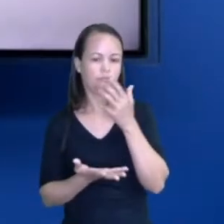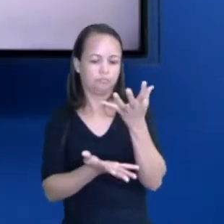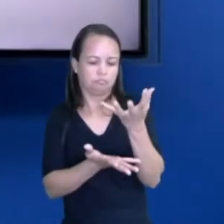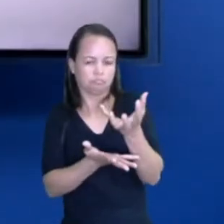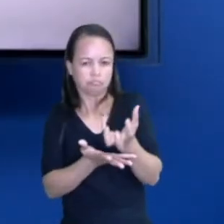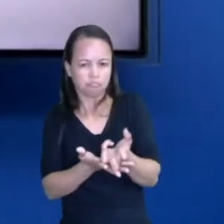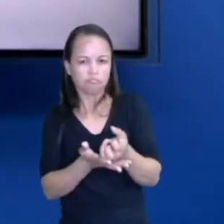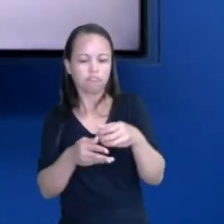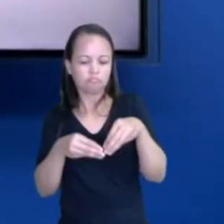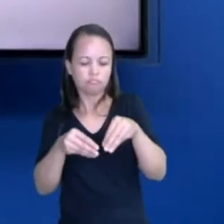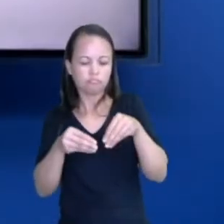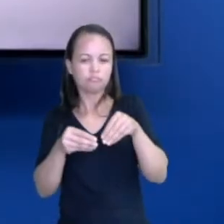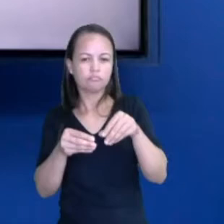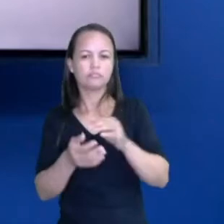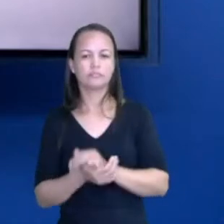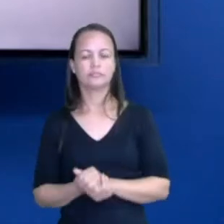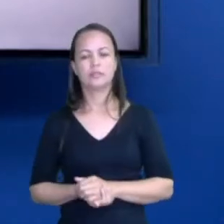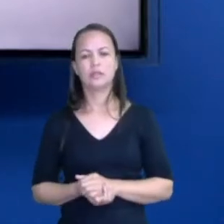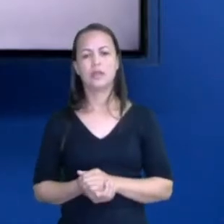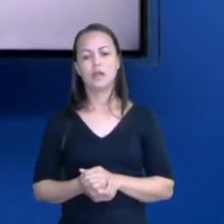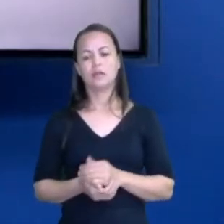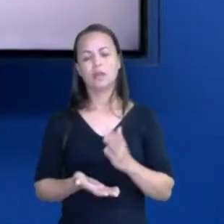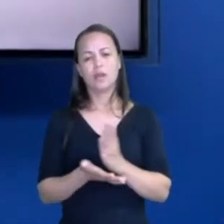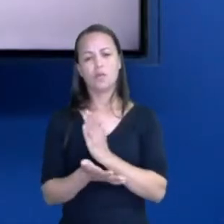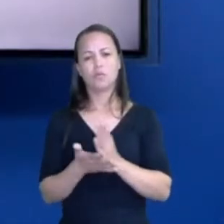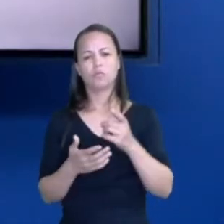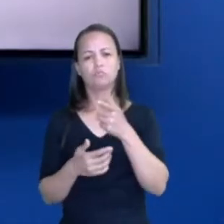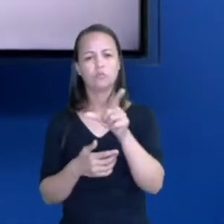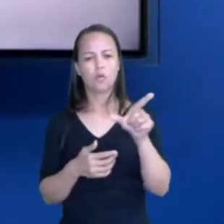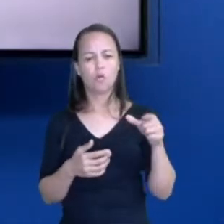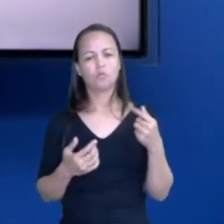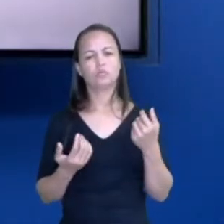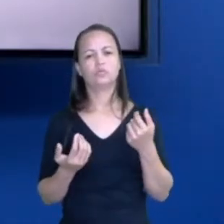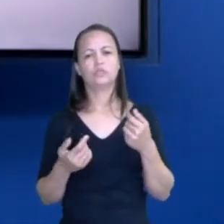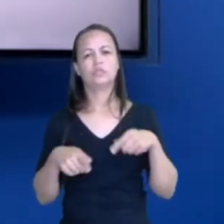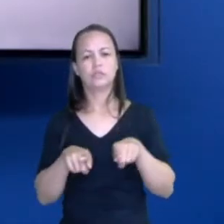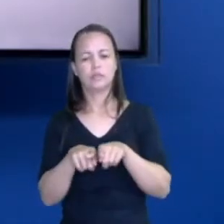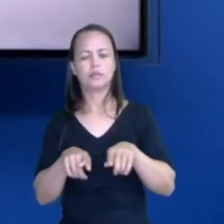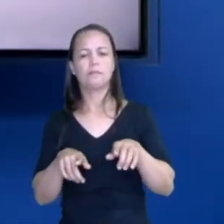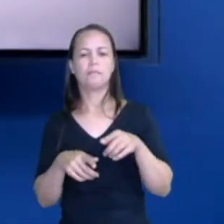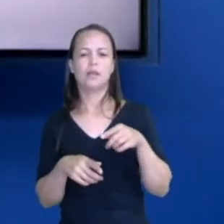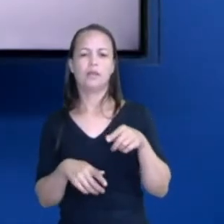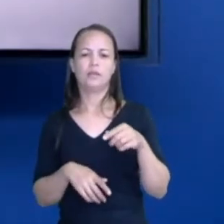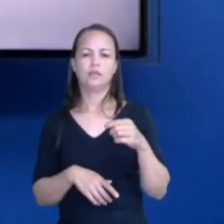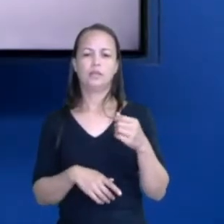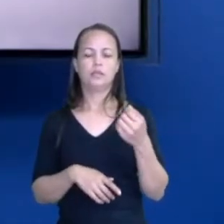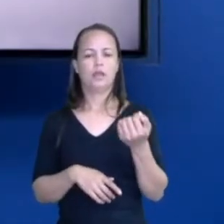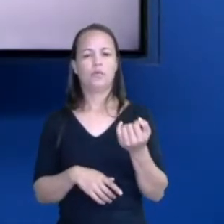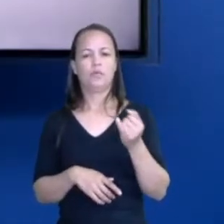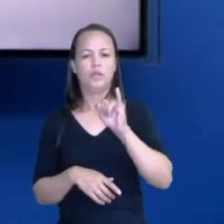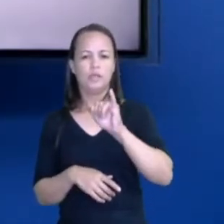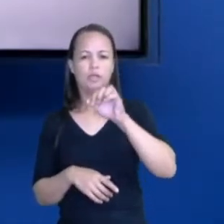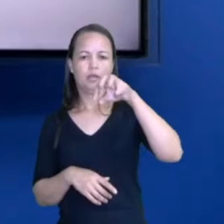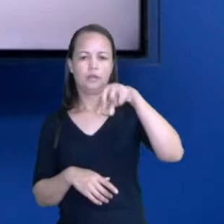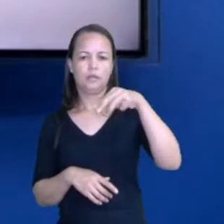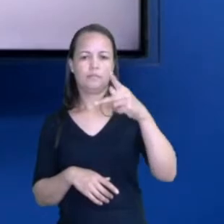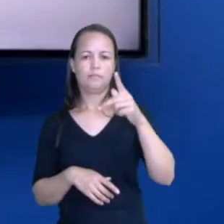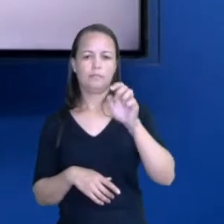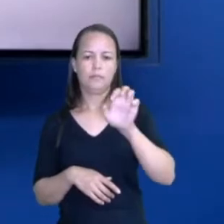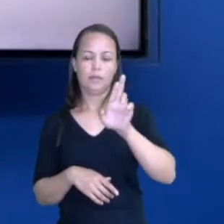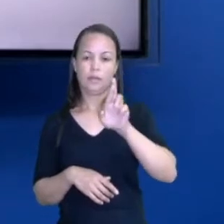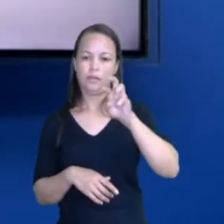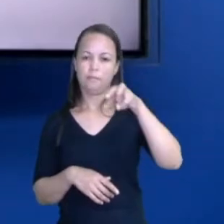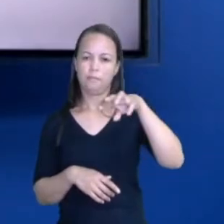certo? Obviamente, existem alguns outros materiais que são impermeáveis, que não permitem a passagem